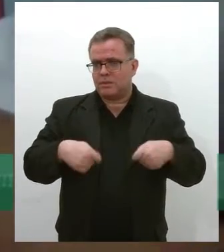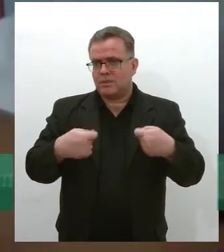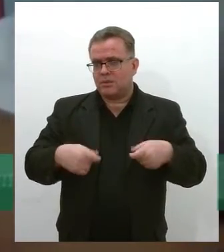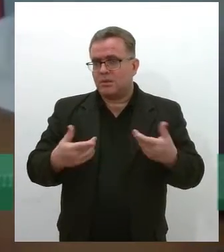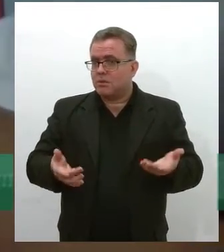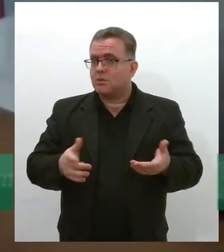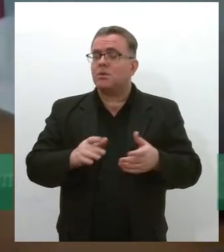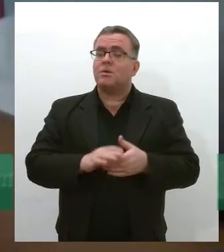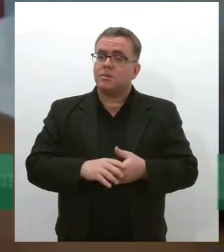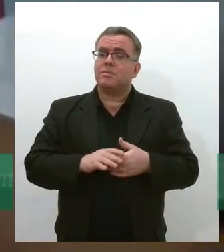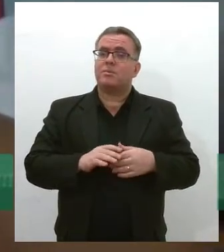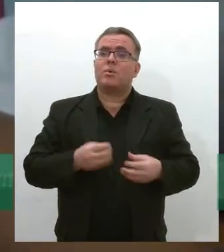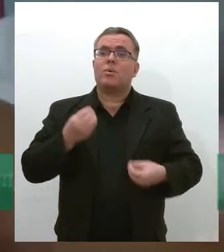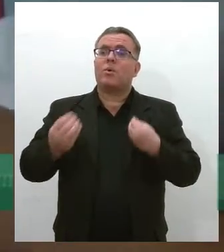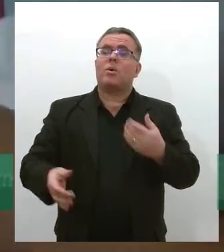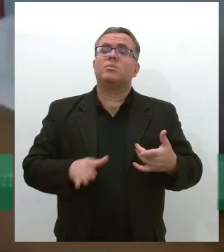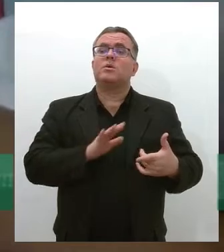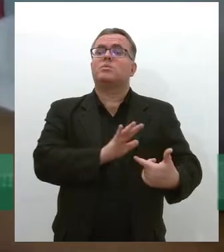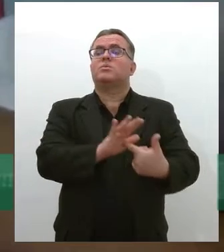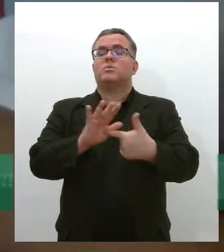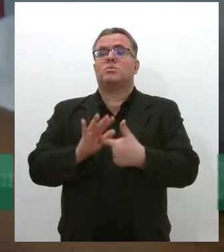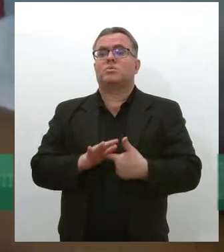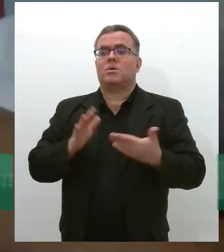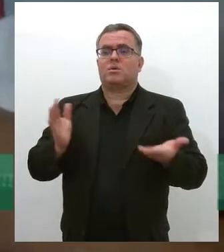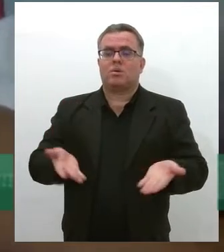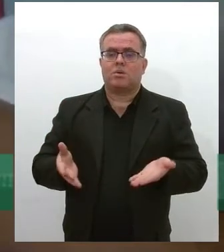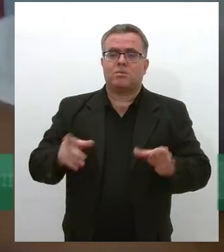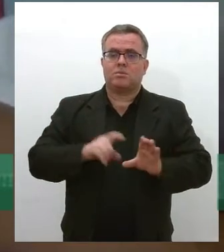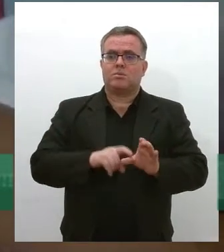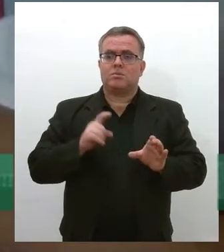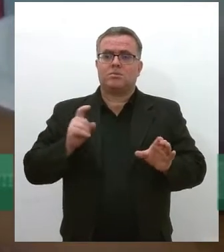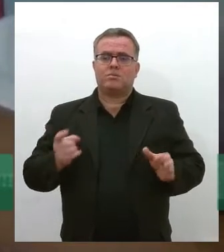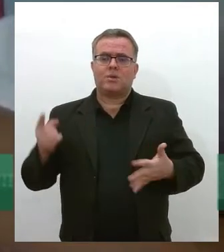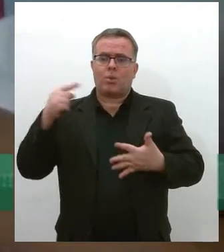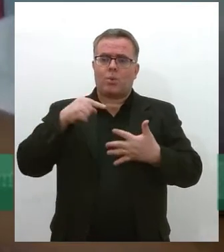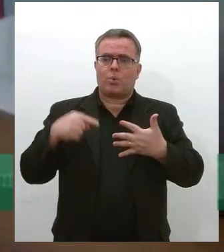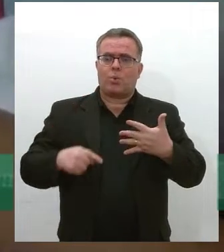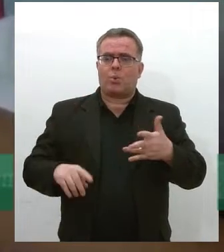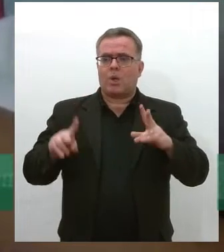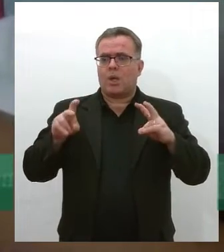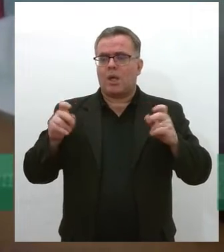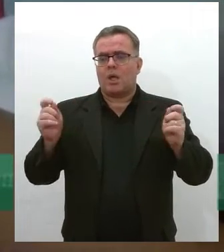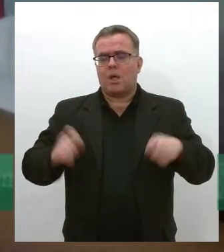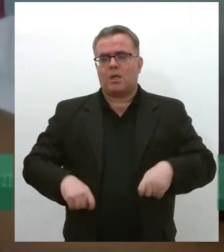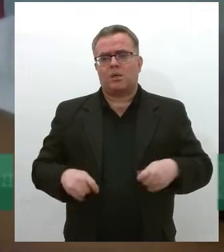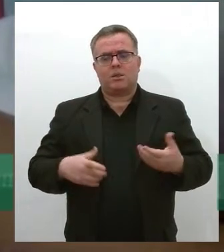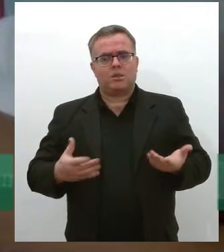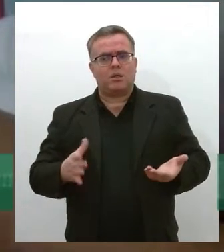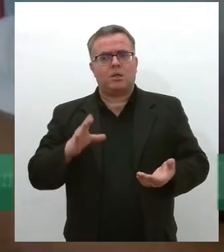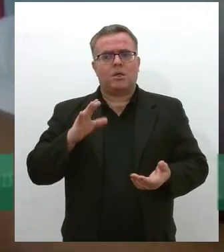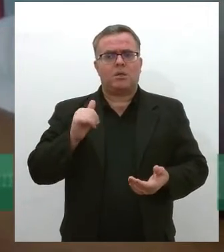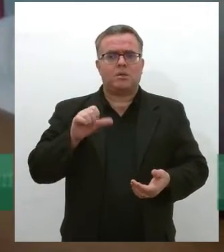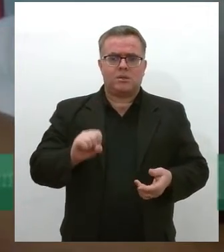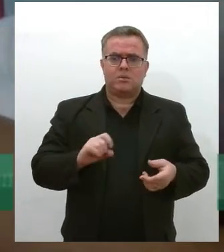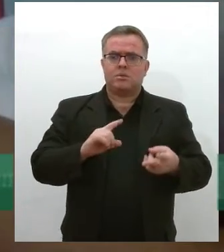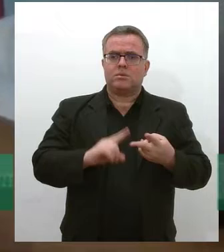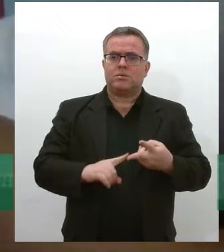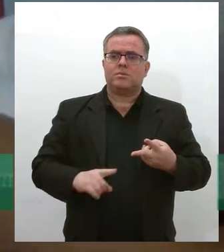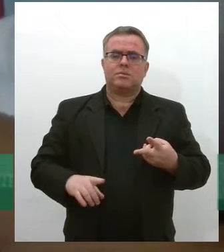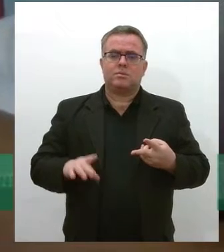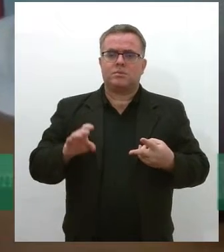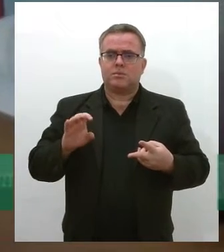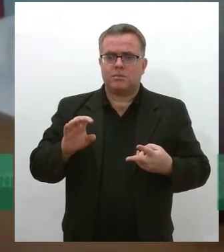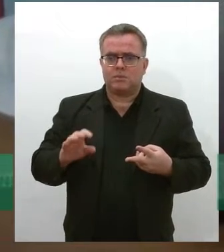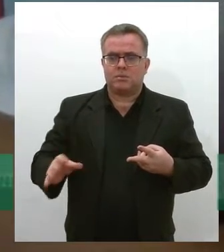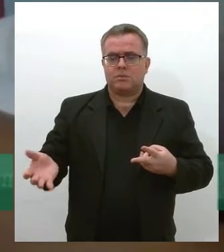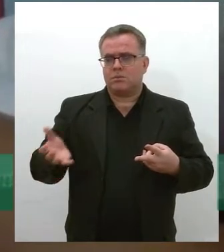projetou para esse processo de independência uma série de questões que são suas, que são locais, né? As elites que se envolveram nesses processos,